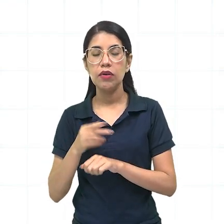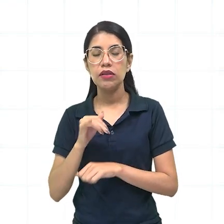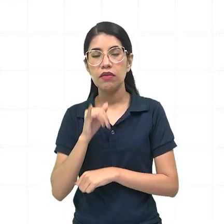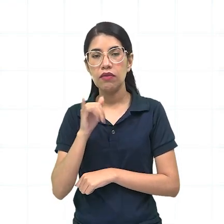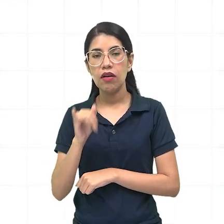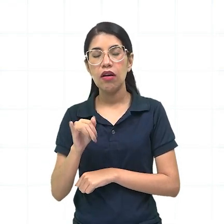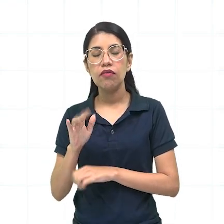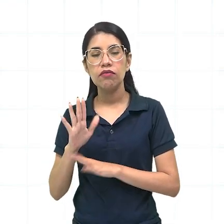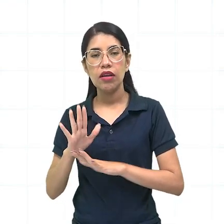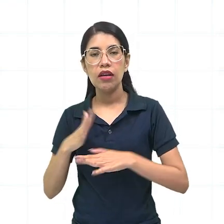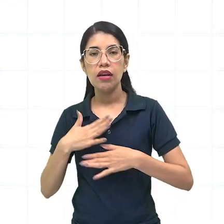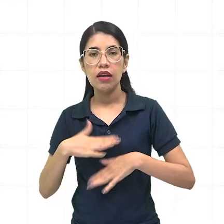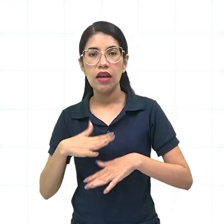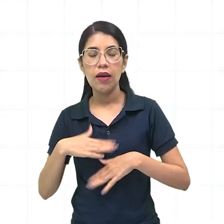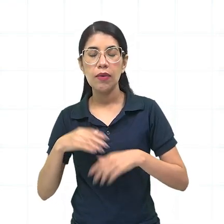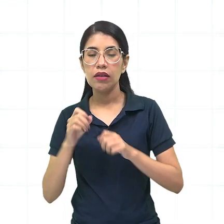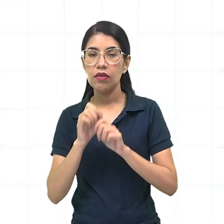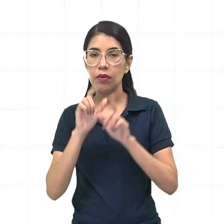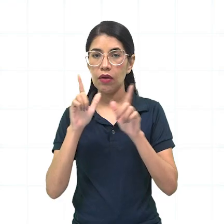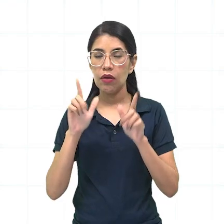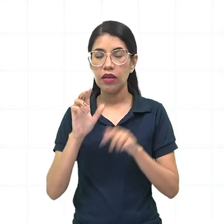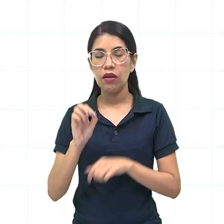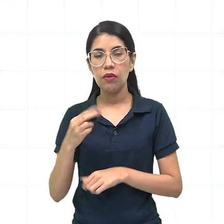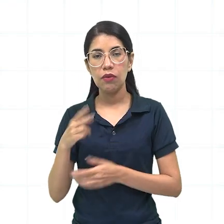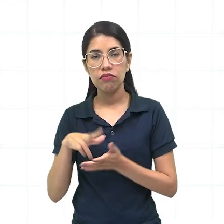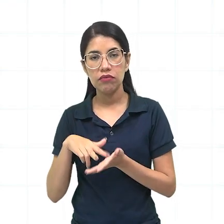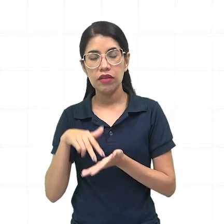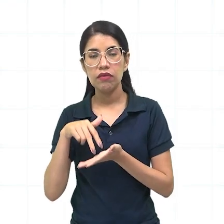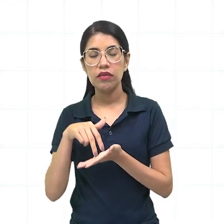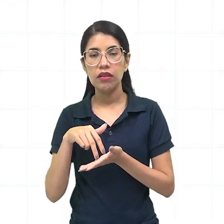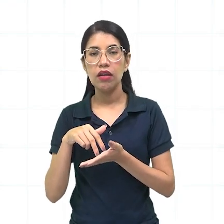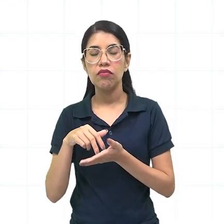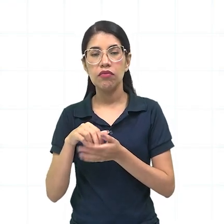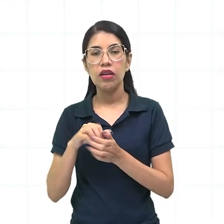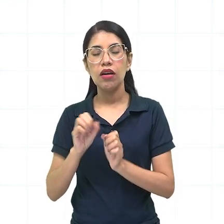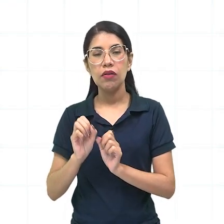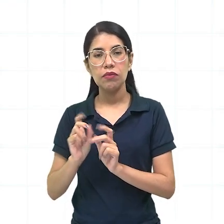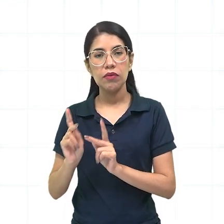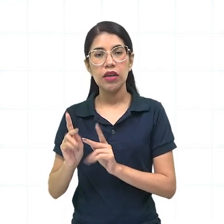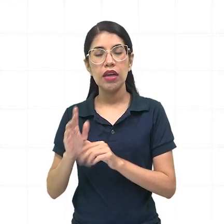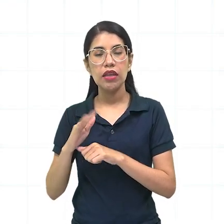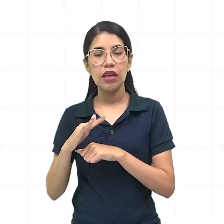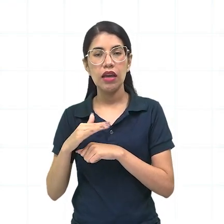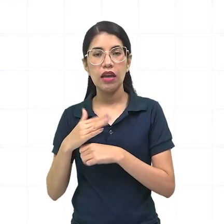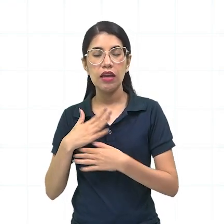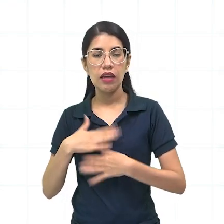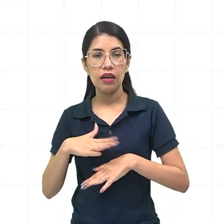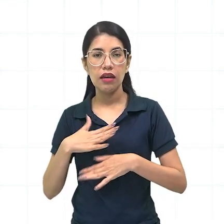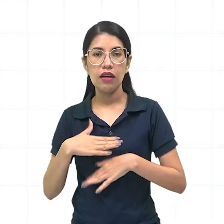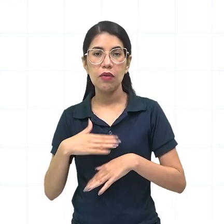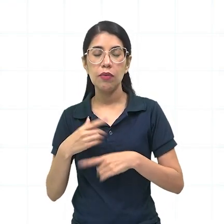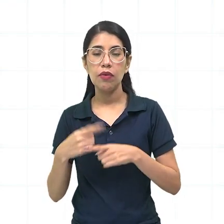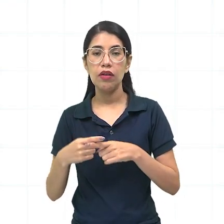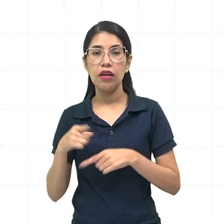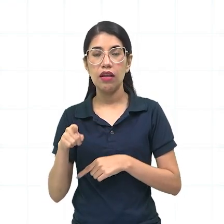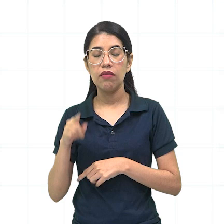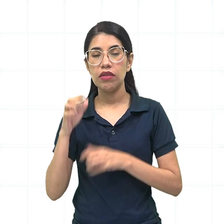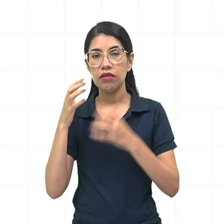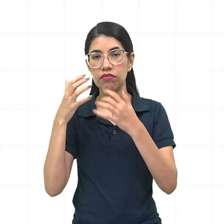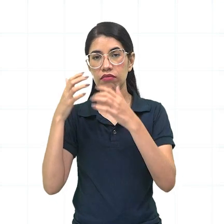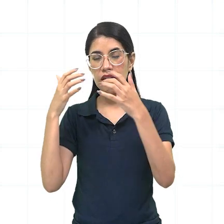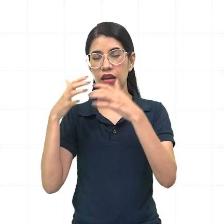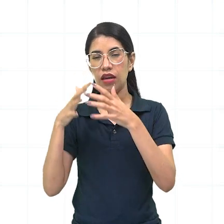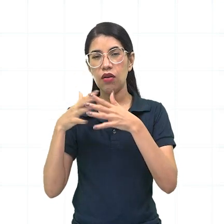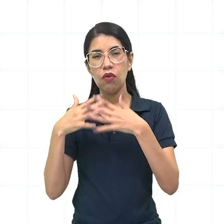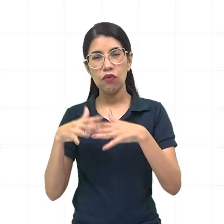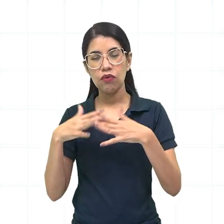pessoa. Quando ela acordar ou ela se levantar após a convulsão, tranquiliza a pessoa, porque ela vai estar bastante confusa, né?